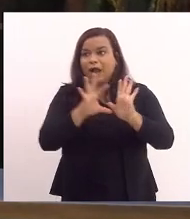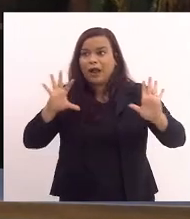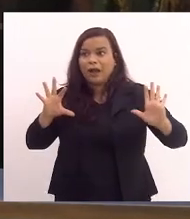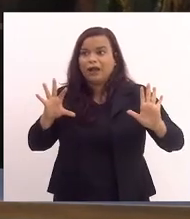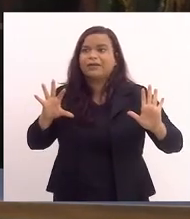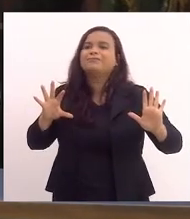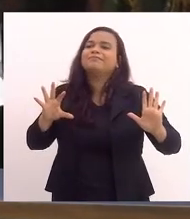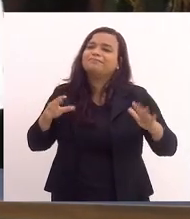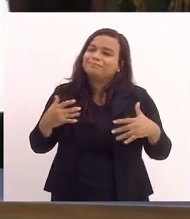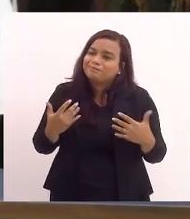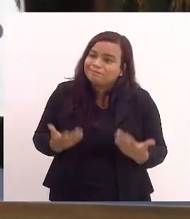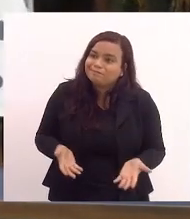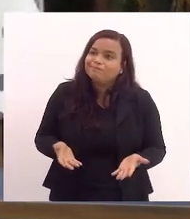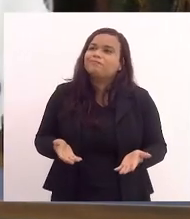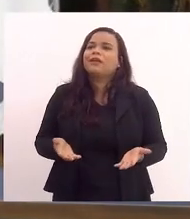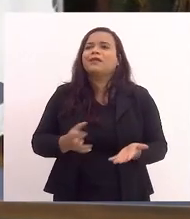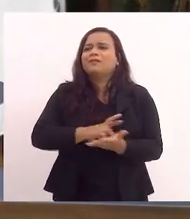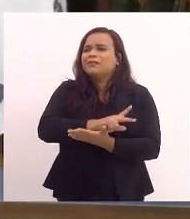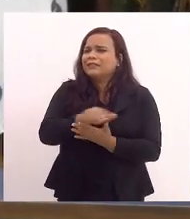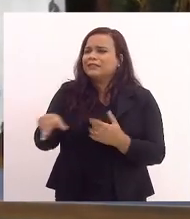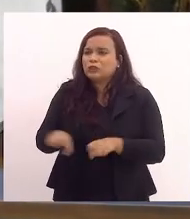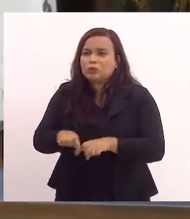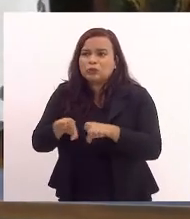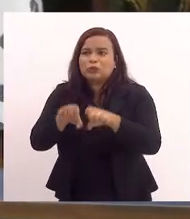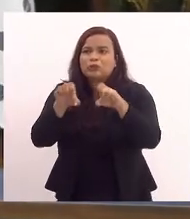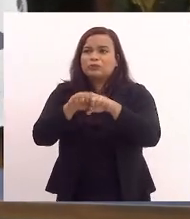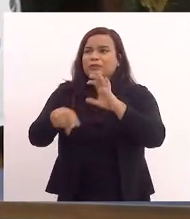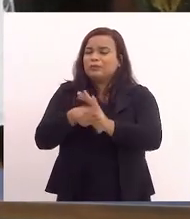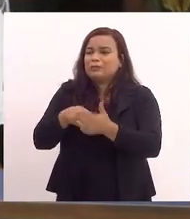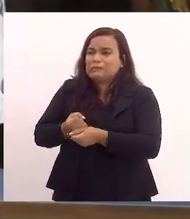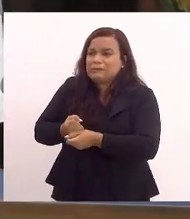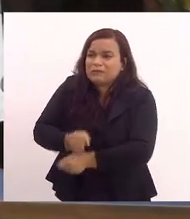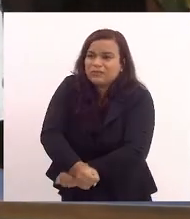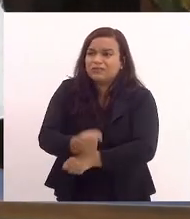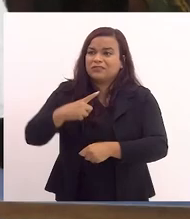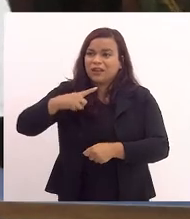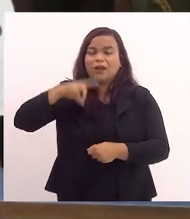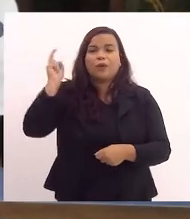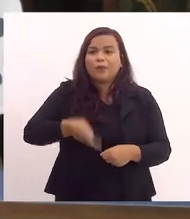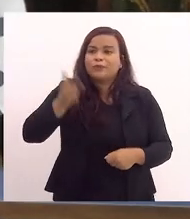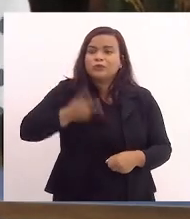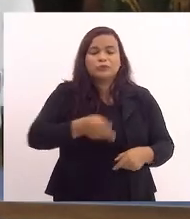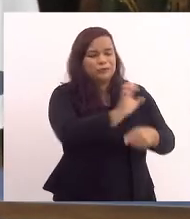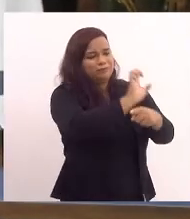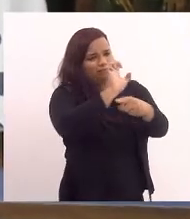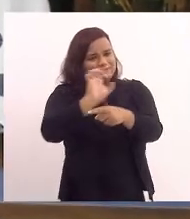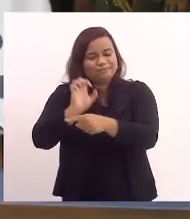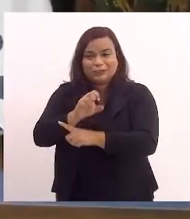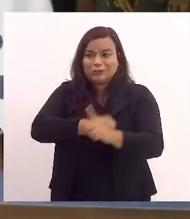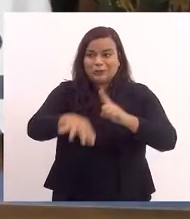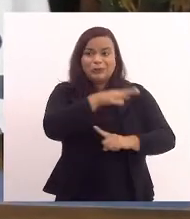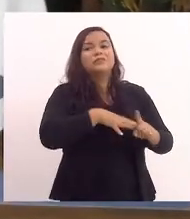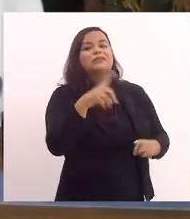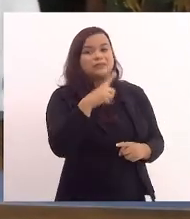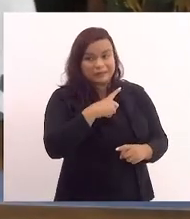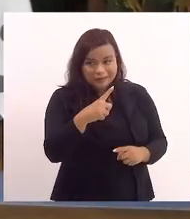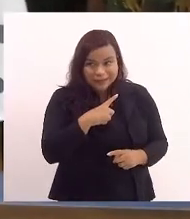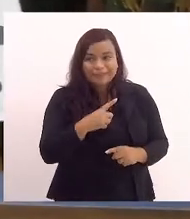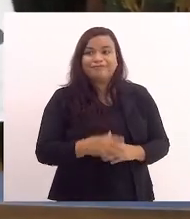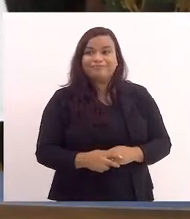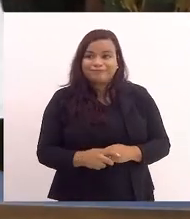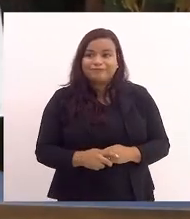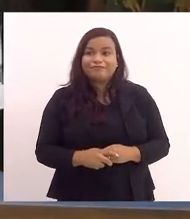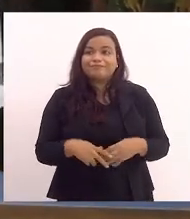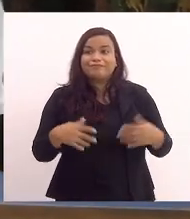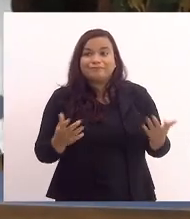As mazelas dessa estrutura de sistemas ainda se encontram no nosso Estado e na nossa sociedade. A reprodução